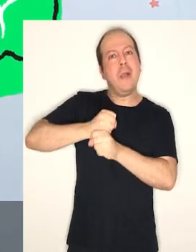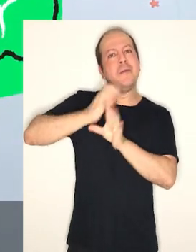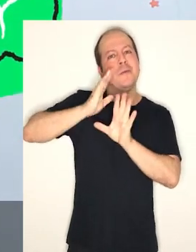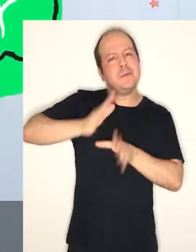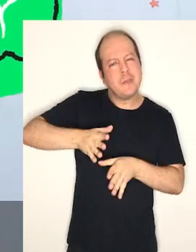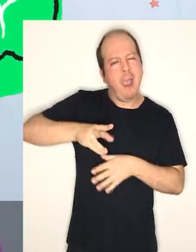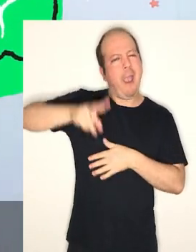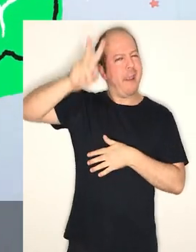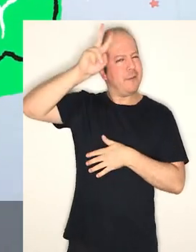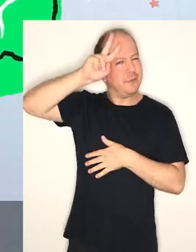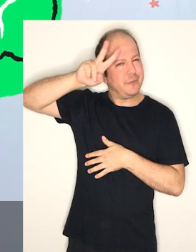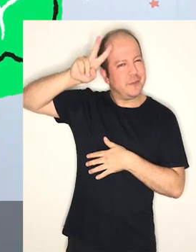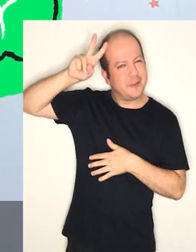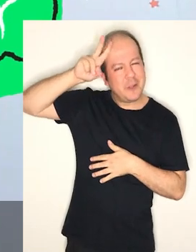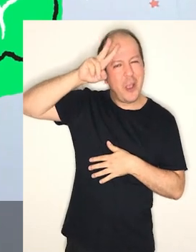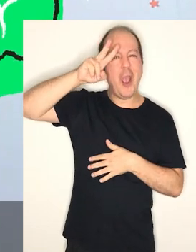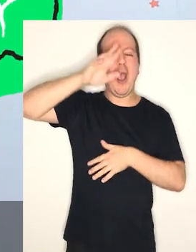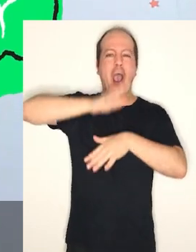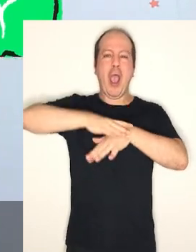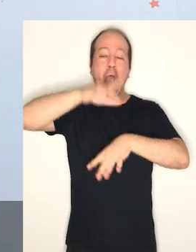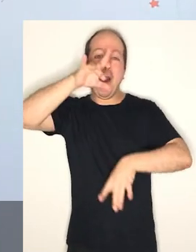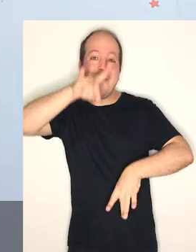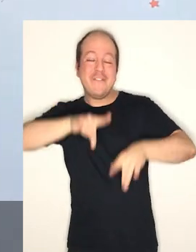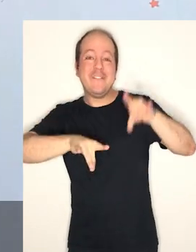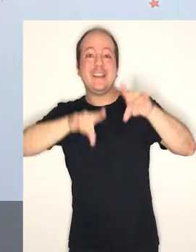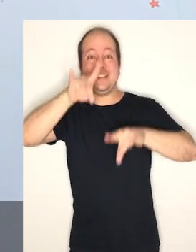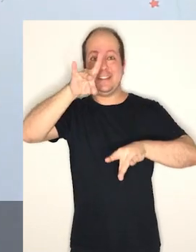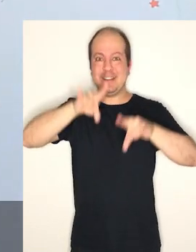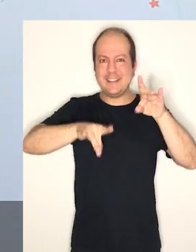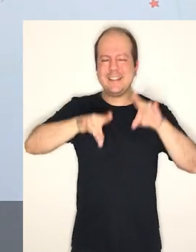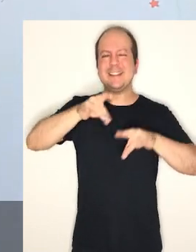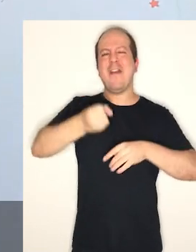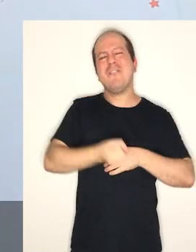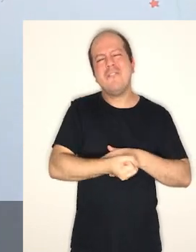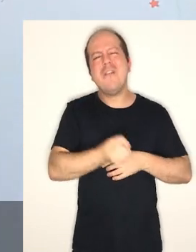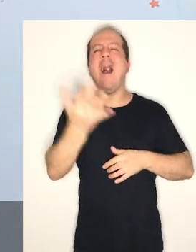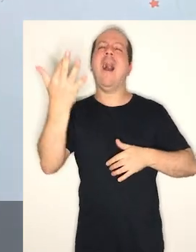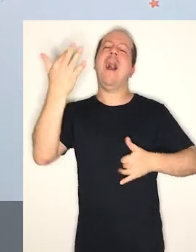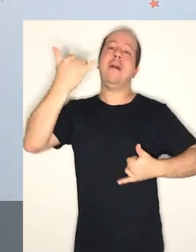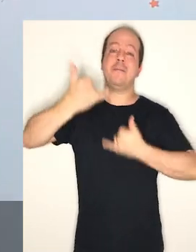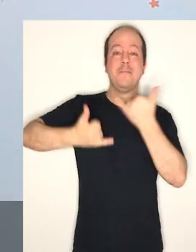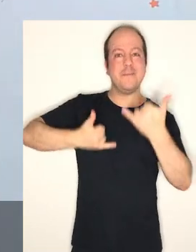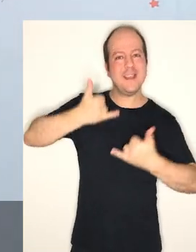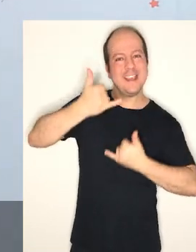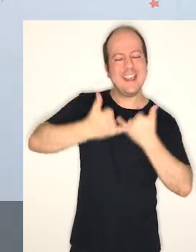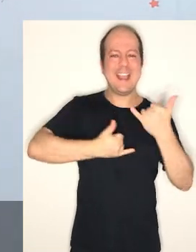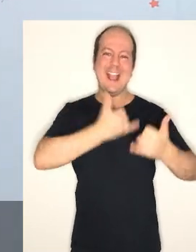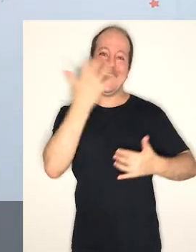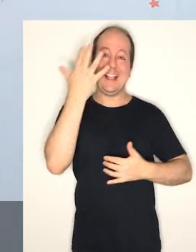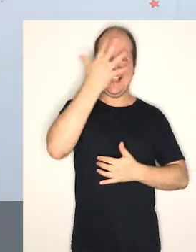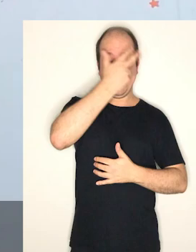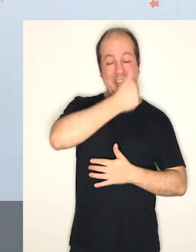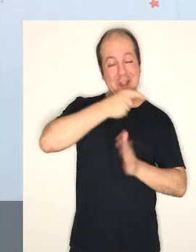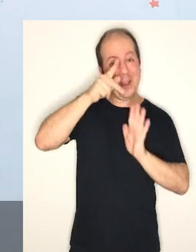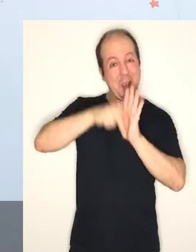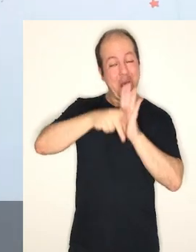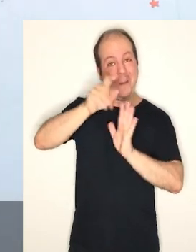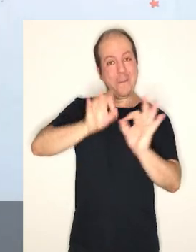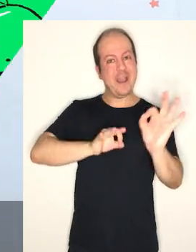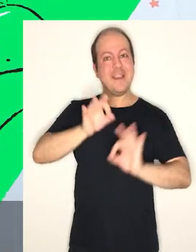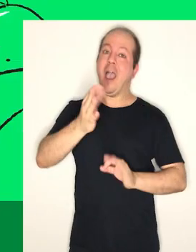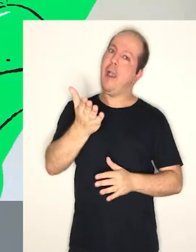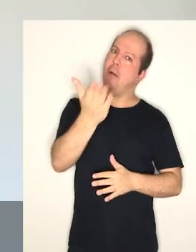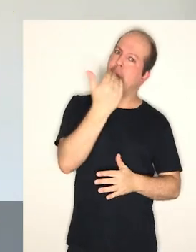caminhada, muitas histórias, muitas oficinas, muitas brincadeiras e lindos